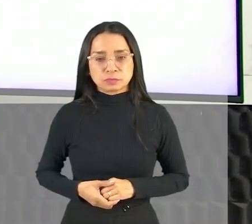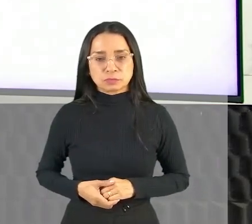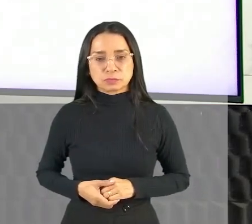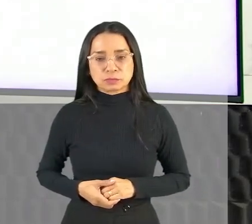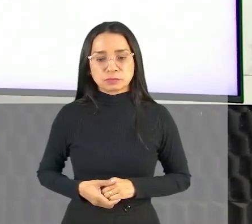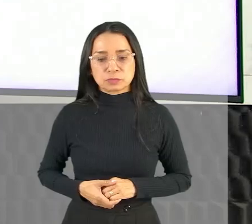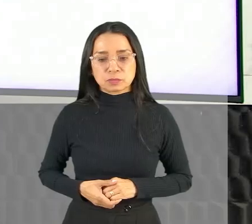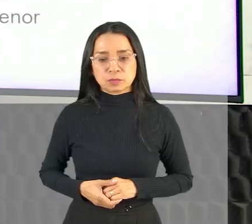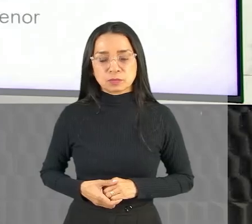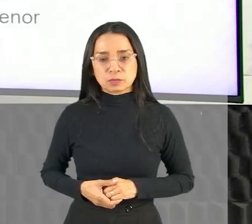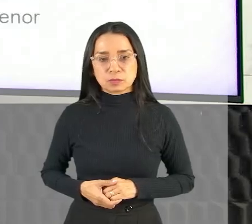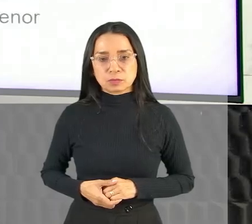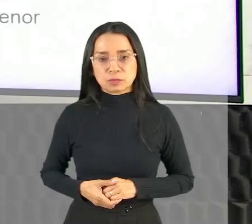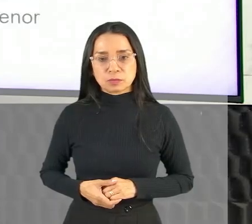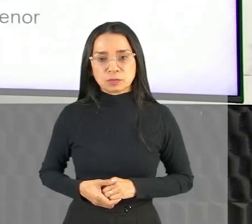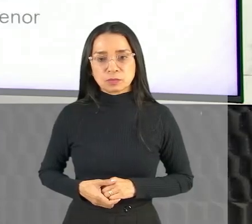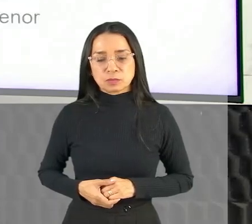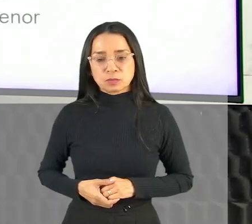aqui.